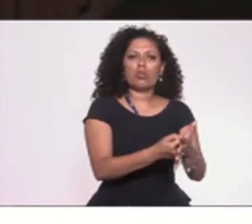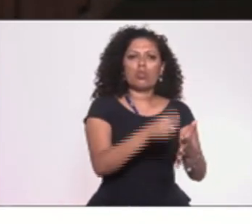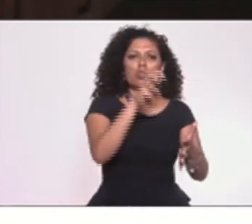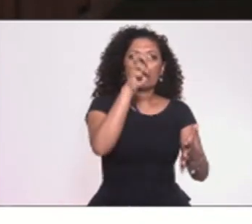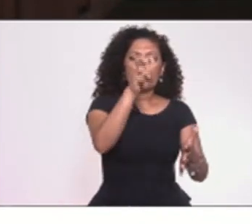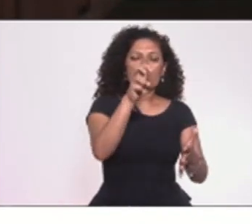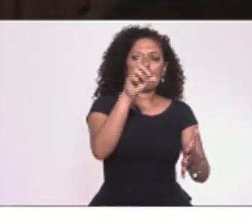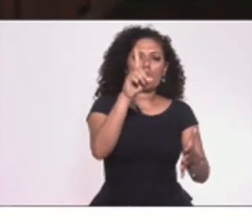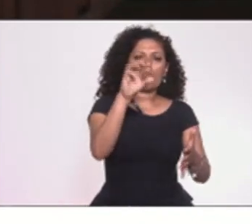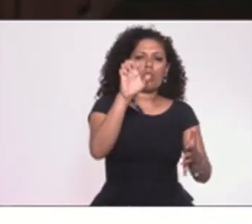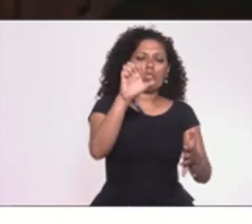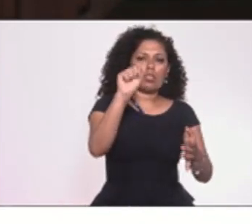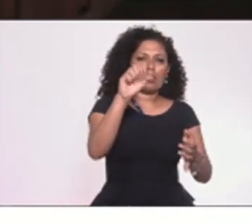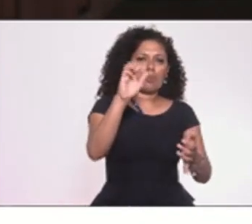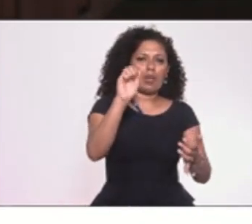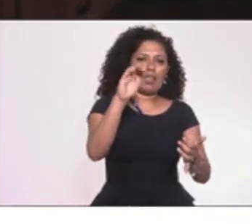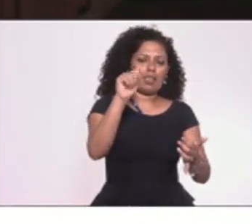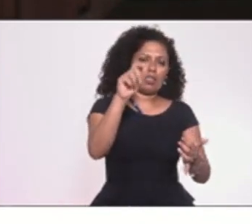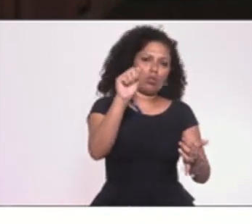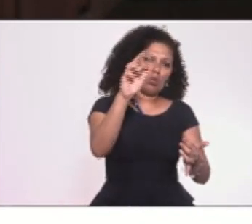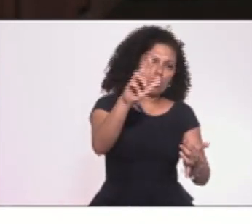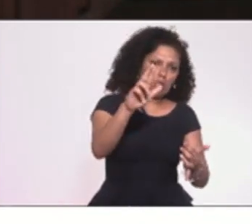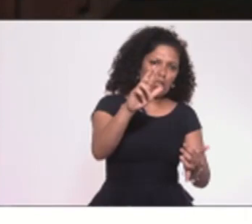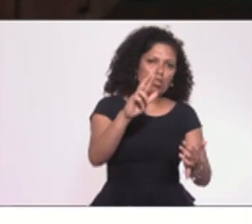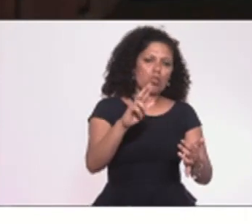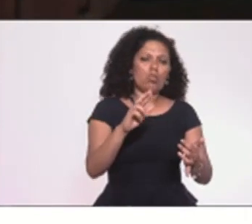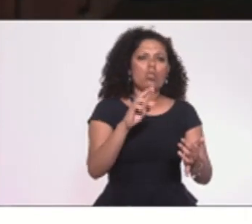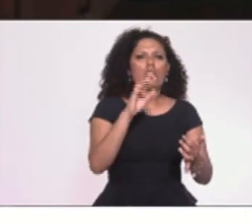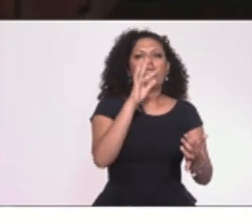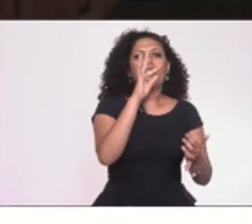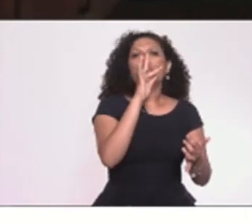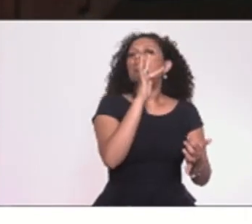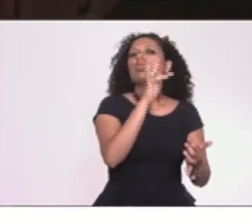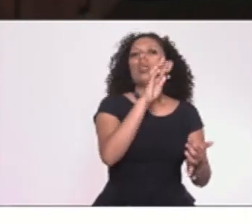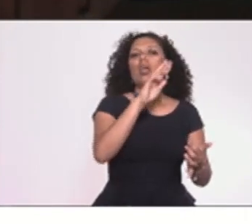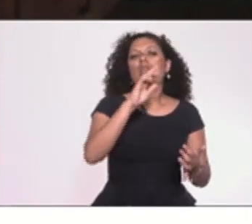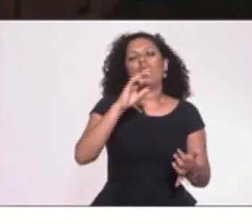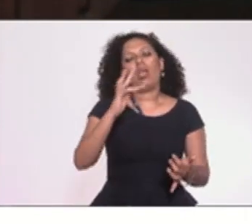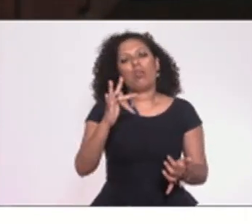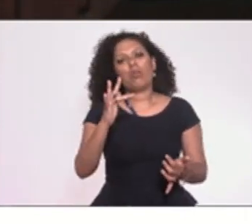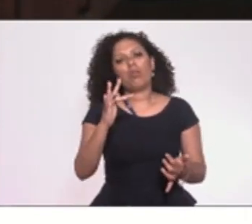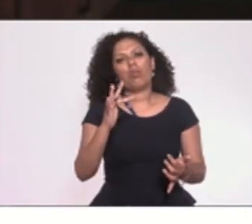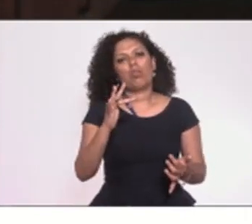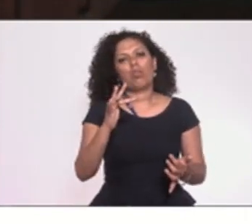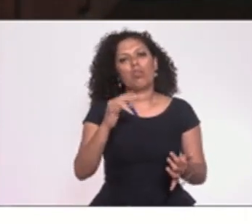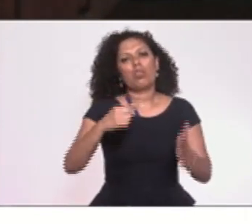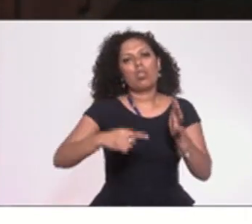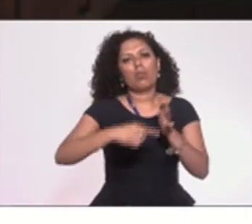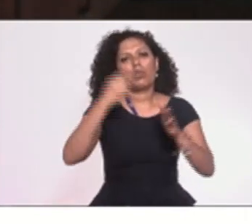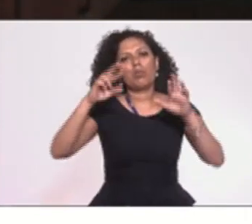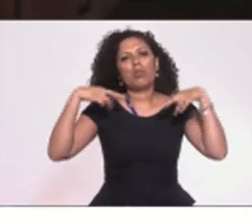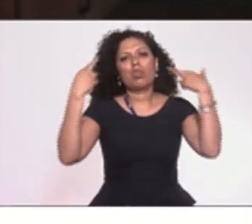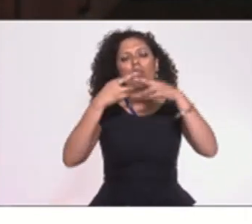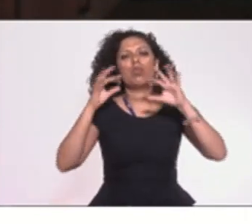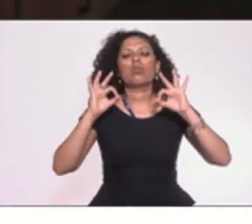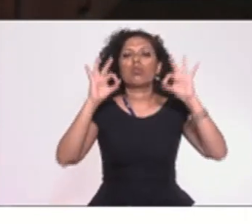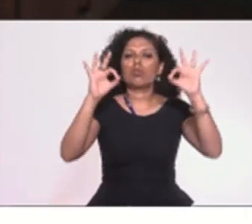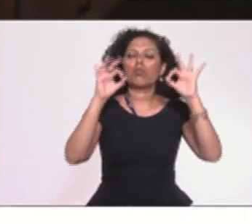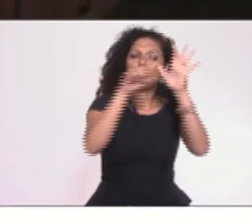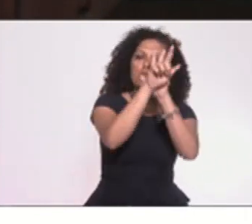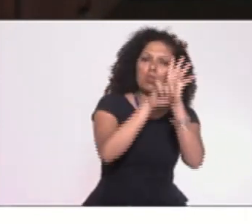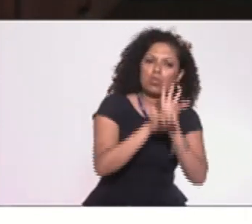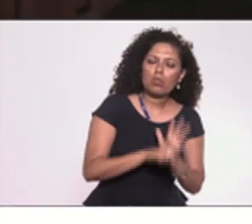5 desembargadores do TRF2, da primeira sessão